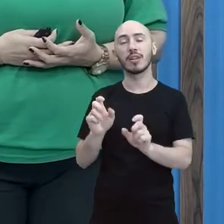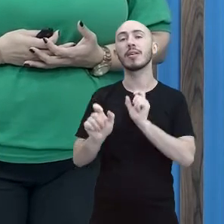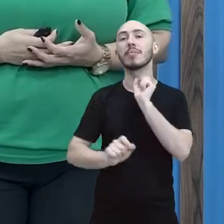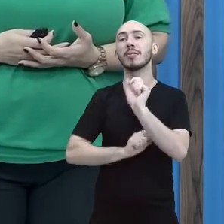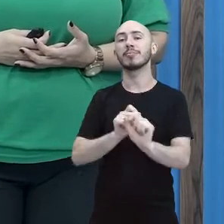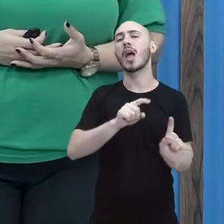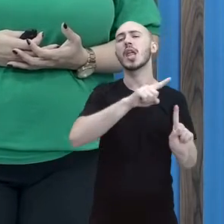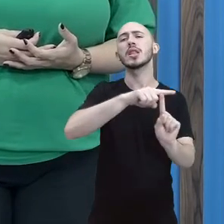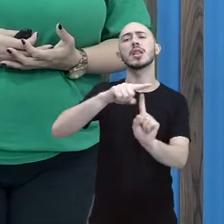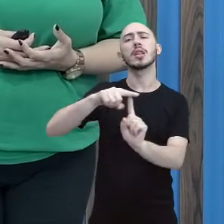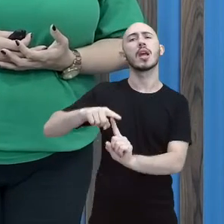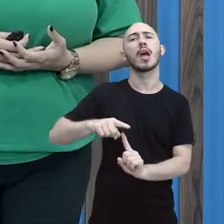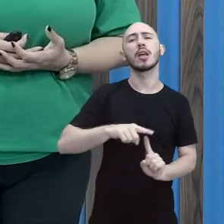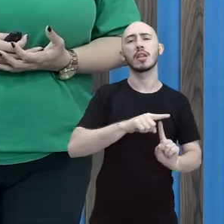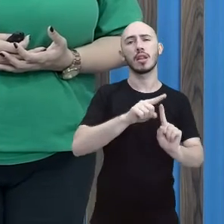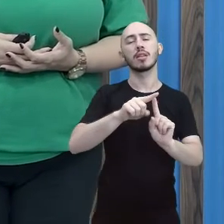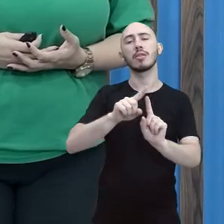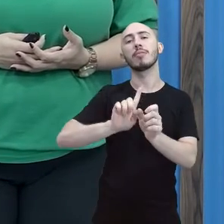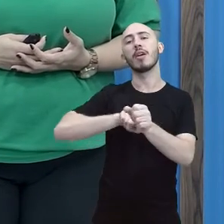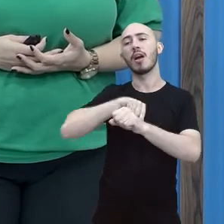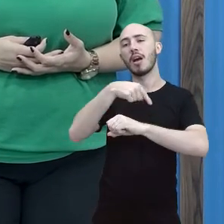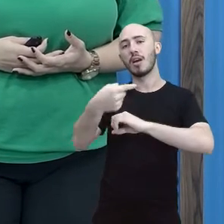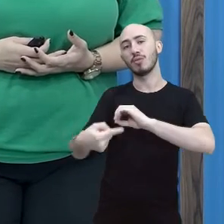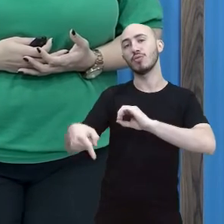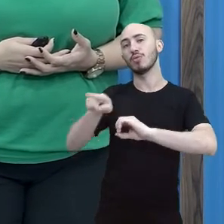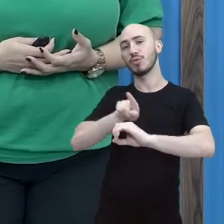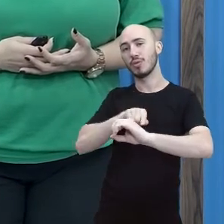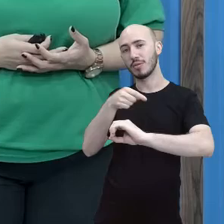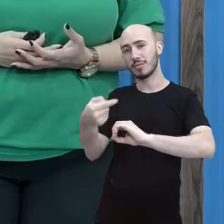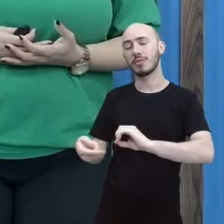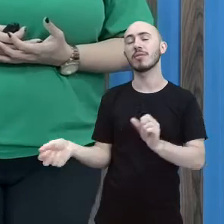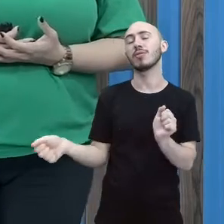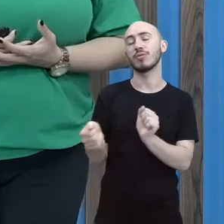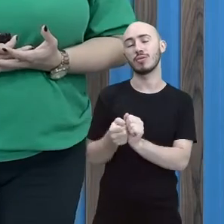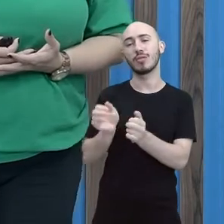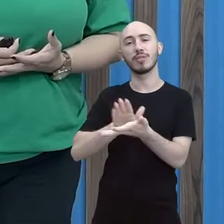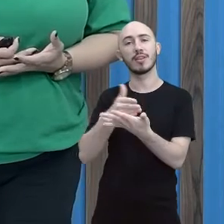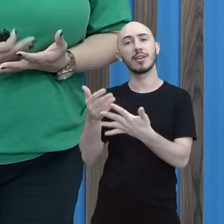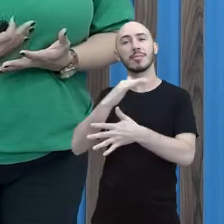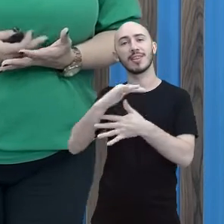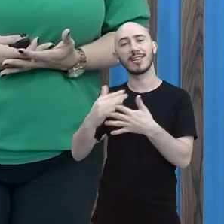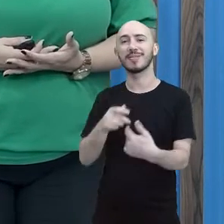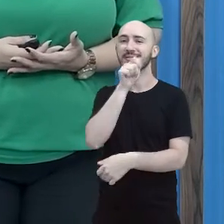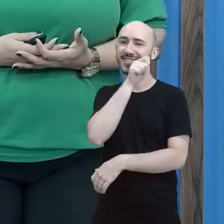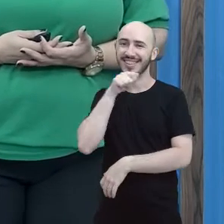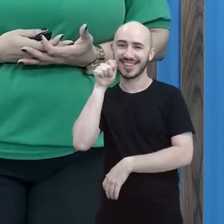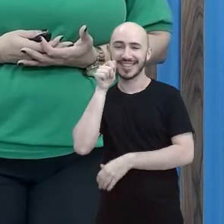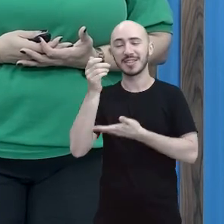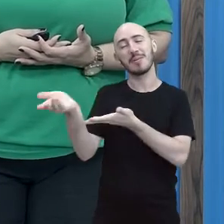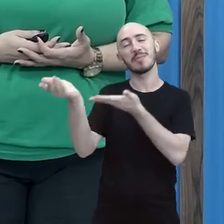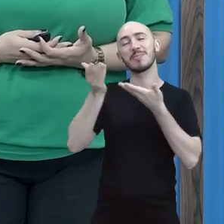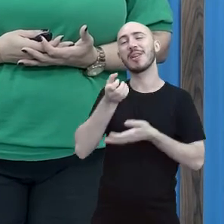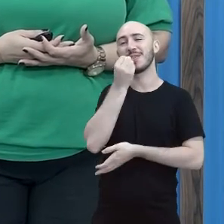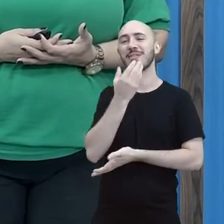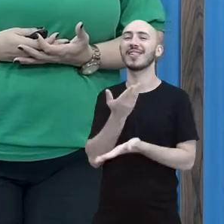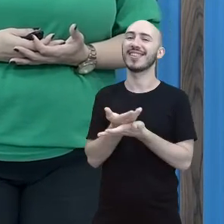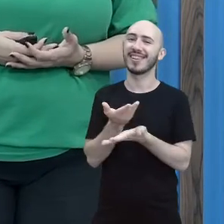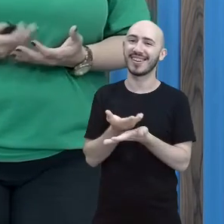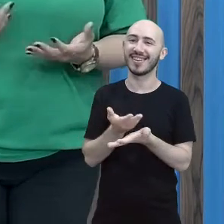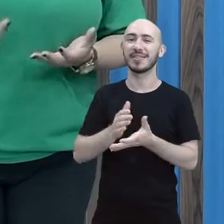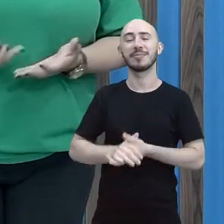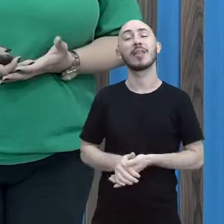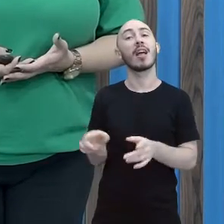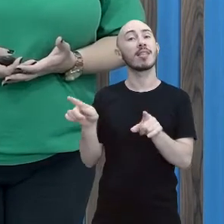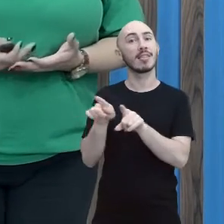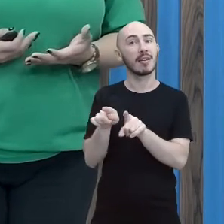atômicos. E quem está aqui comigo hoje é o intérprete de Libras, Anderson. Seja bem-vindo, Anderson, à nossa aula.